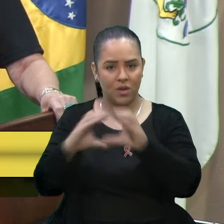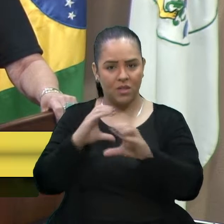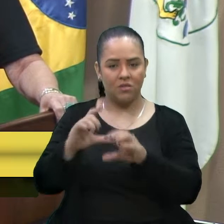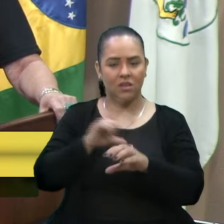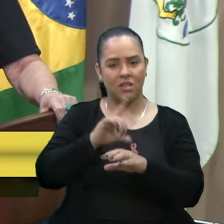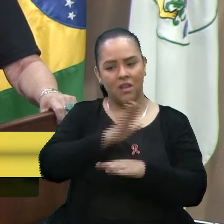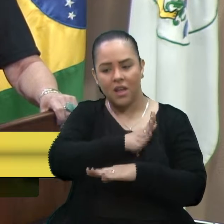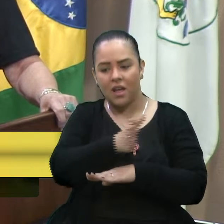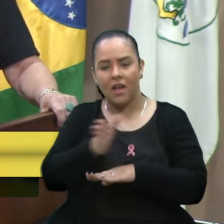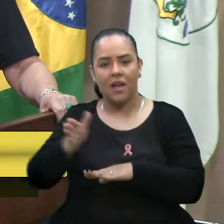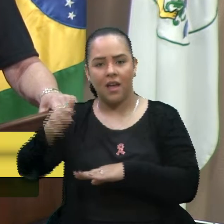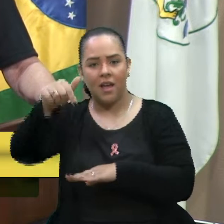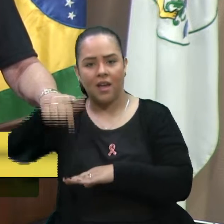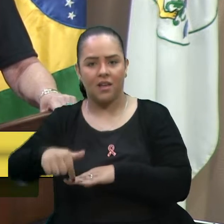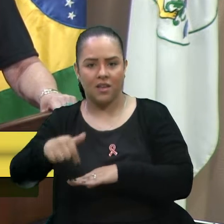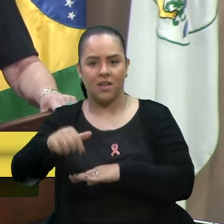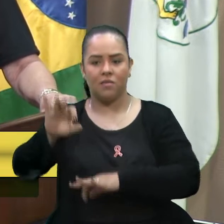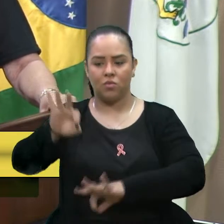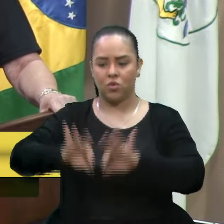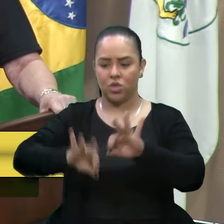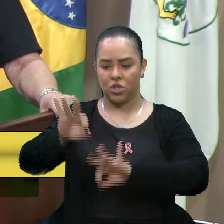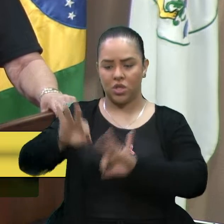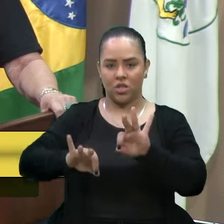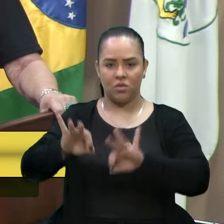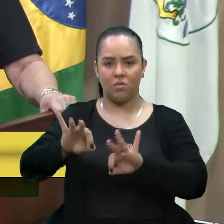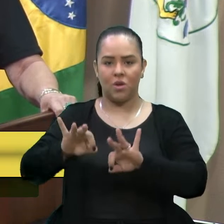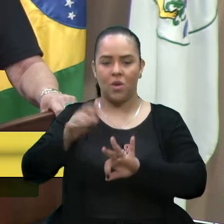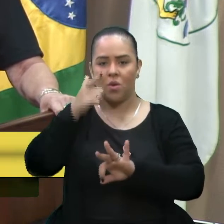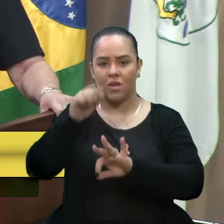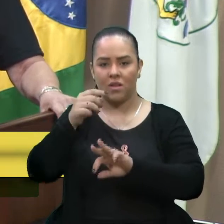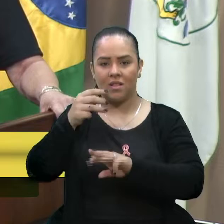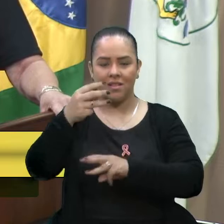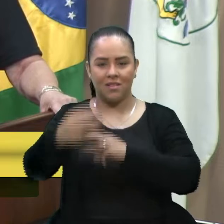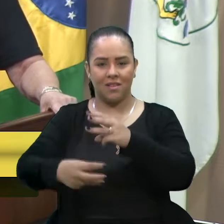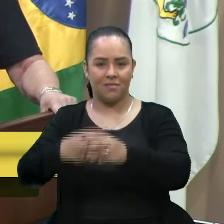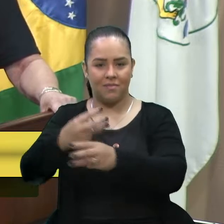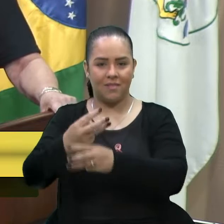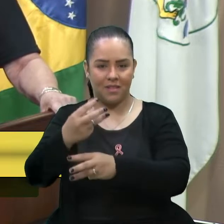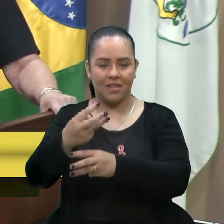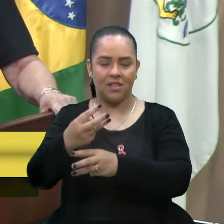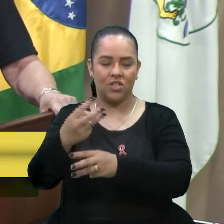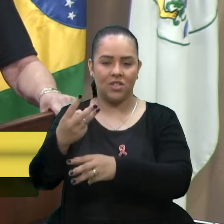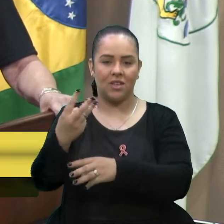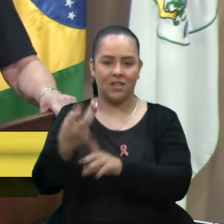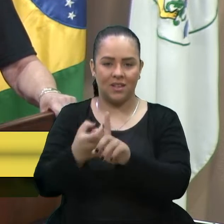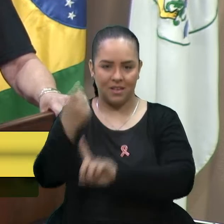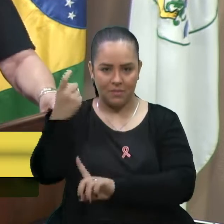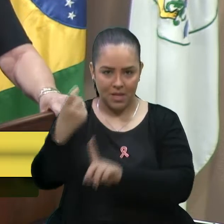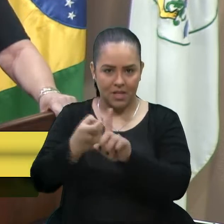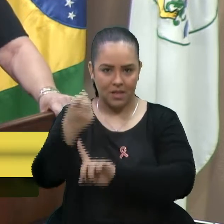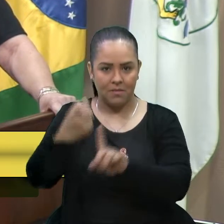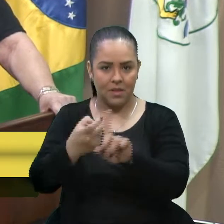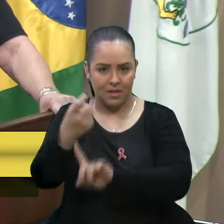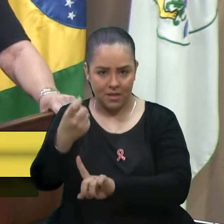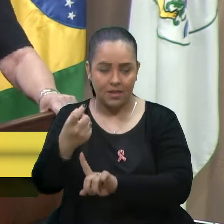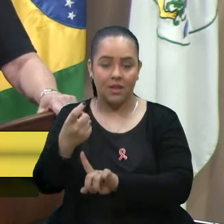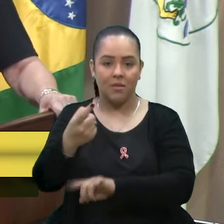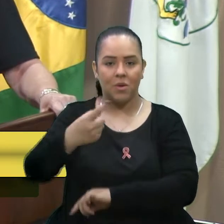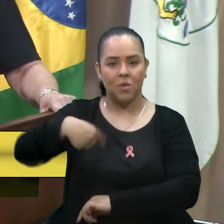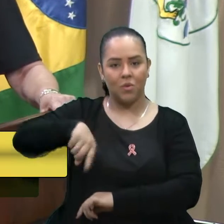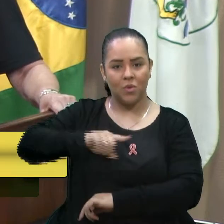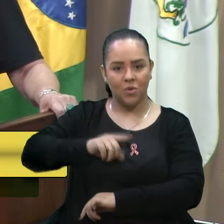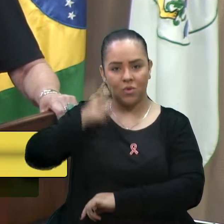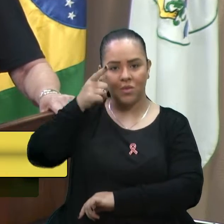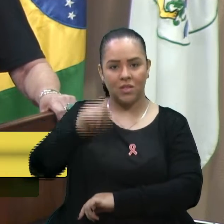de lei para repassar a trimestralidade, porque o repasse da inflação trimestral não é reajuste, é para manter o nosso poder de compra